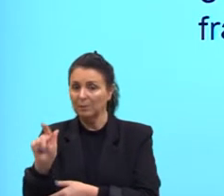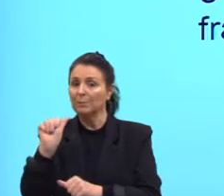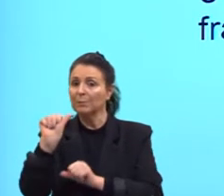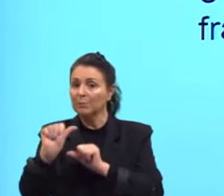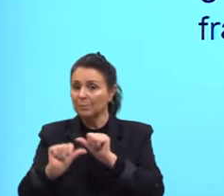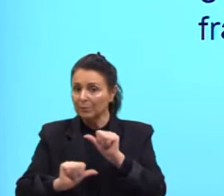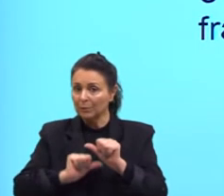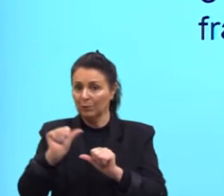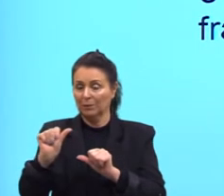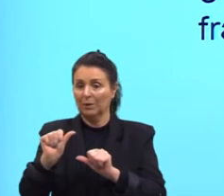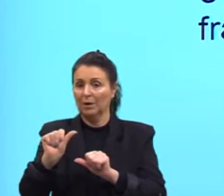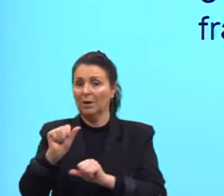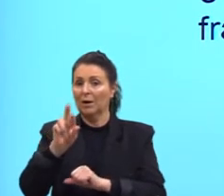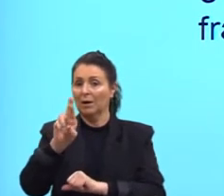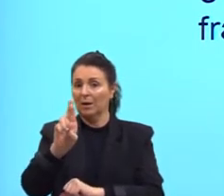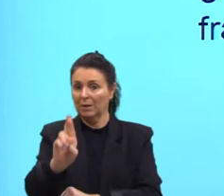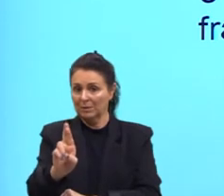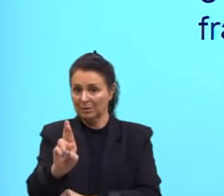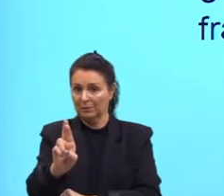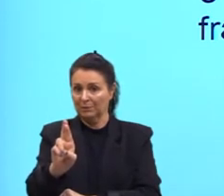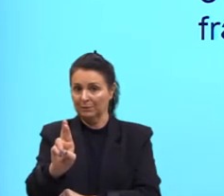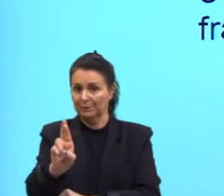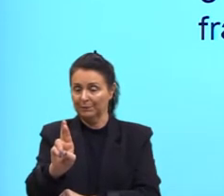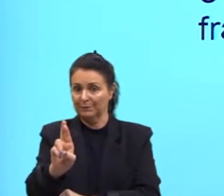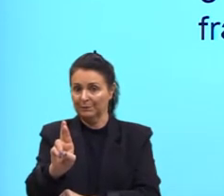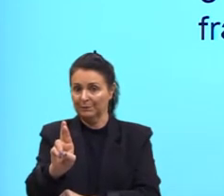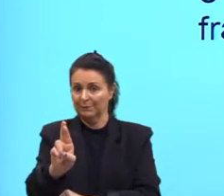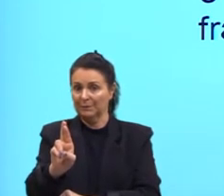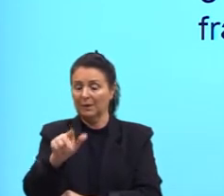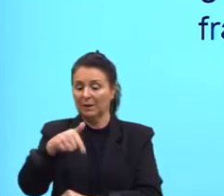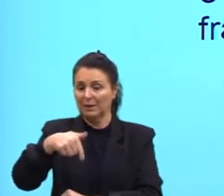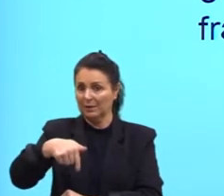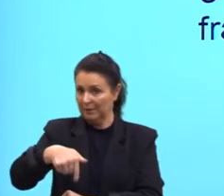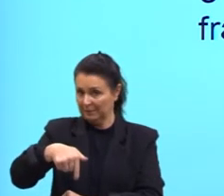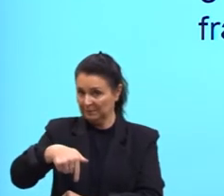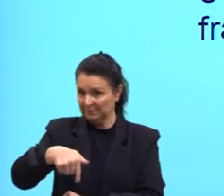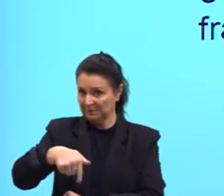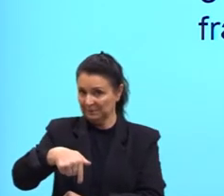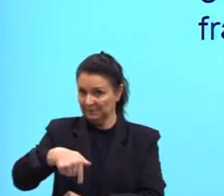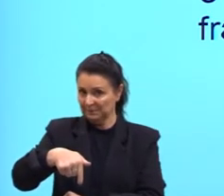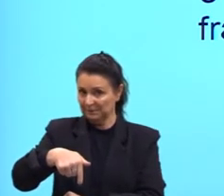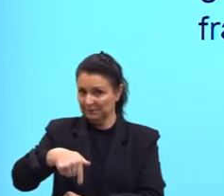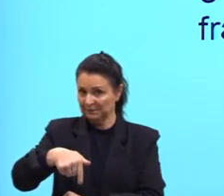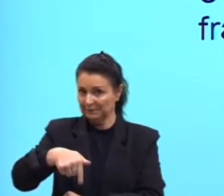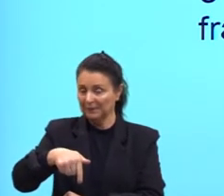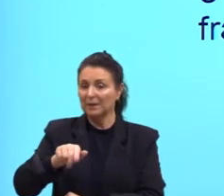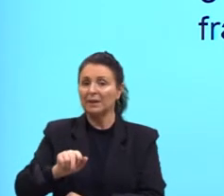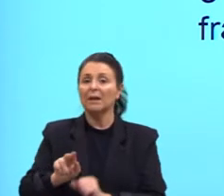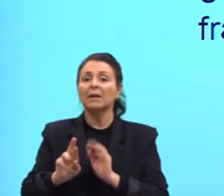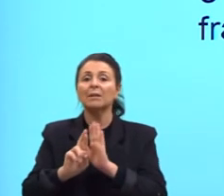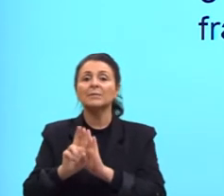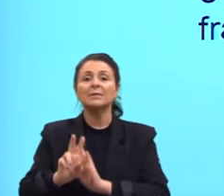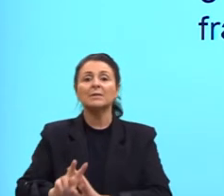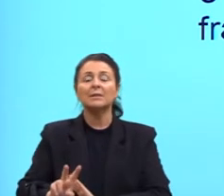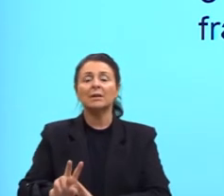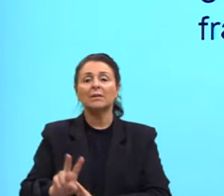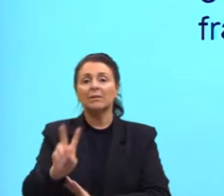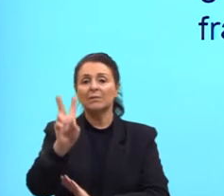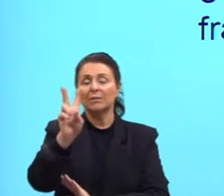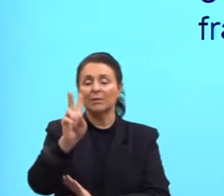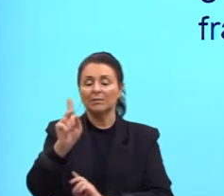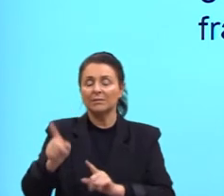temos que a razão ela indicada porque e ela representa um valor que eu estou ou